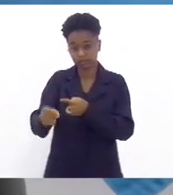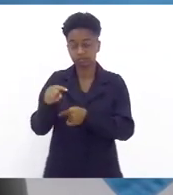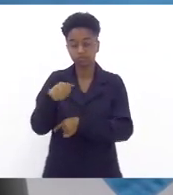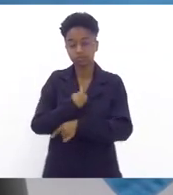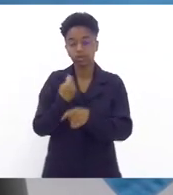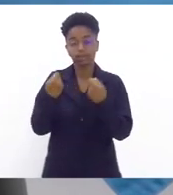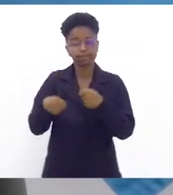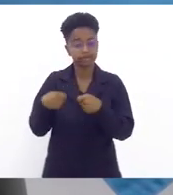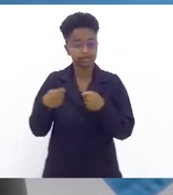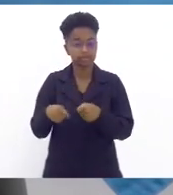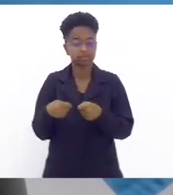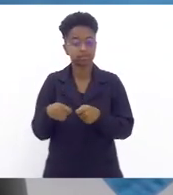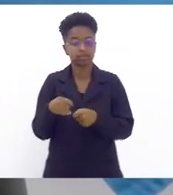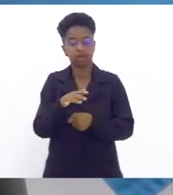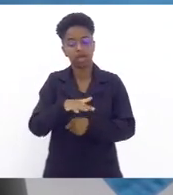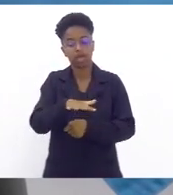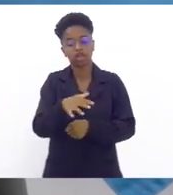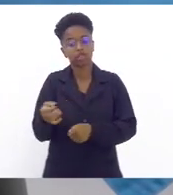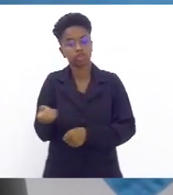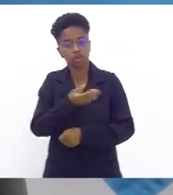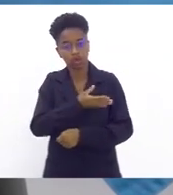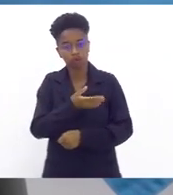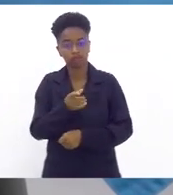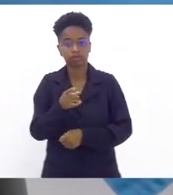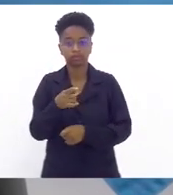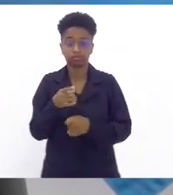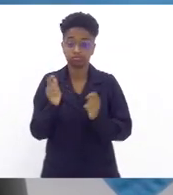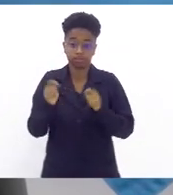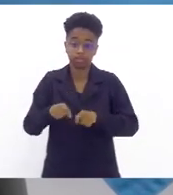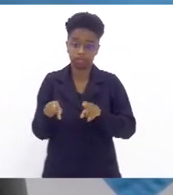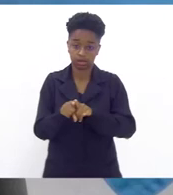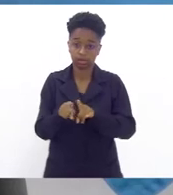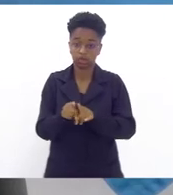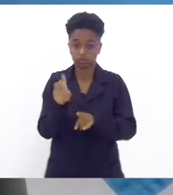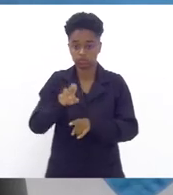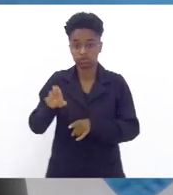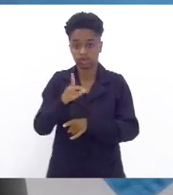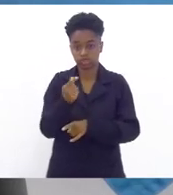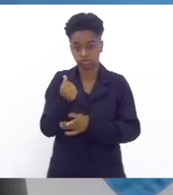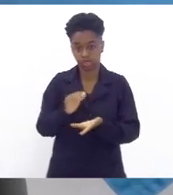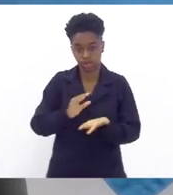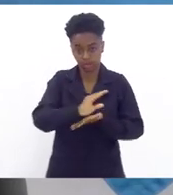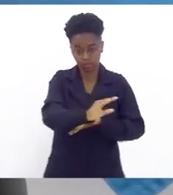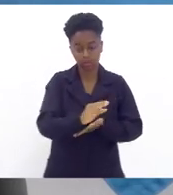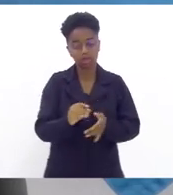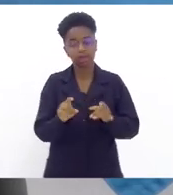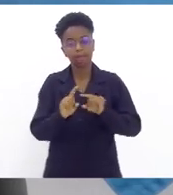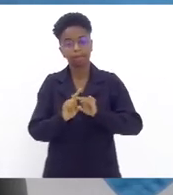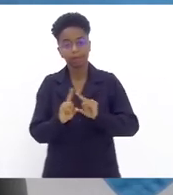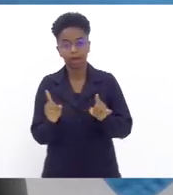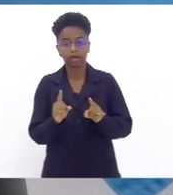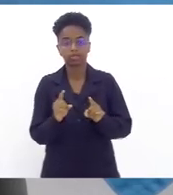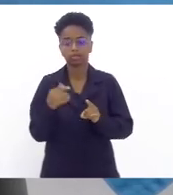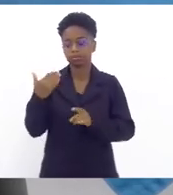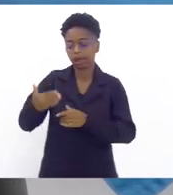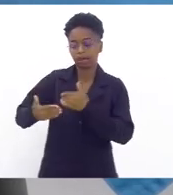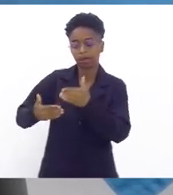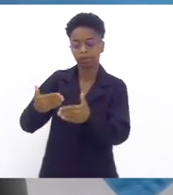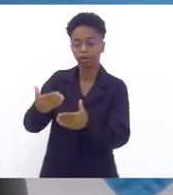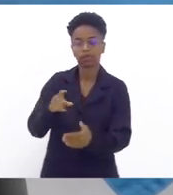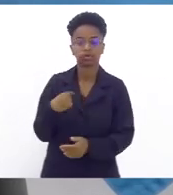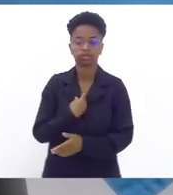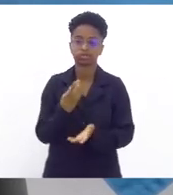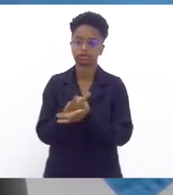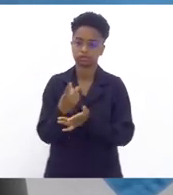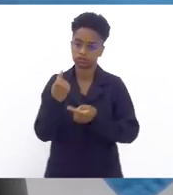precisar no espaço novo que a gente possa fazer também com essa verba então todos esses passos a gente vem discutindo